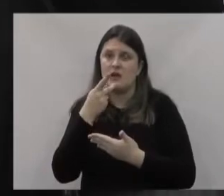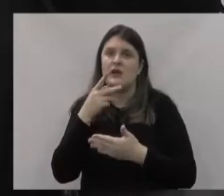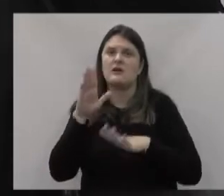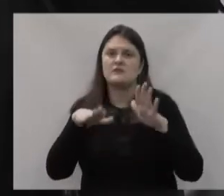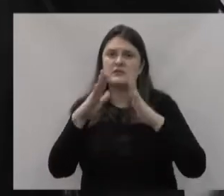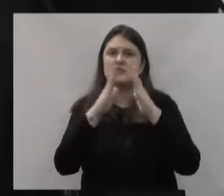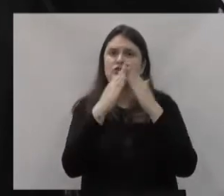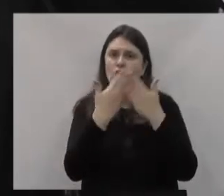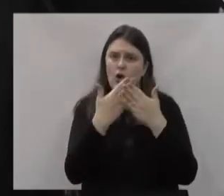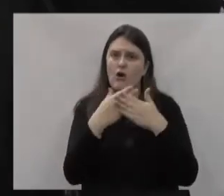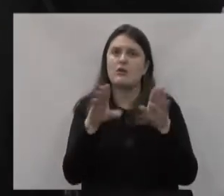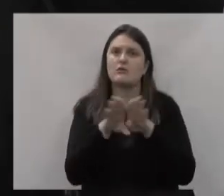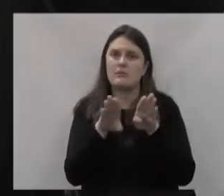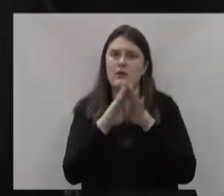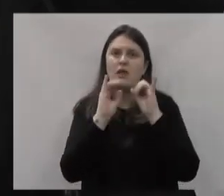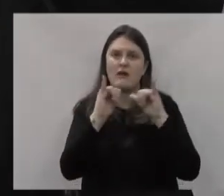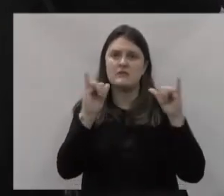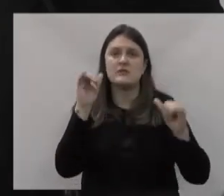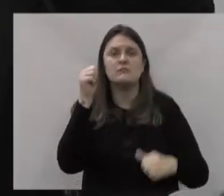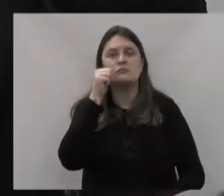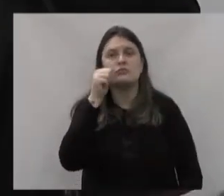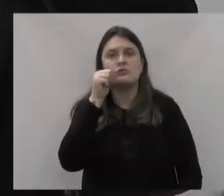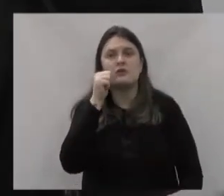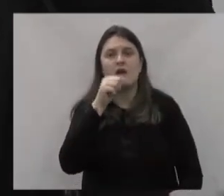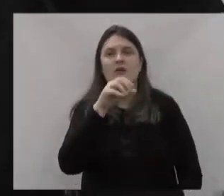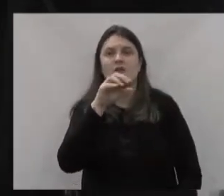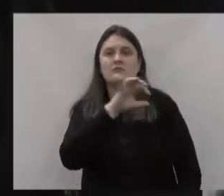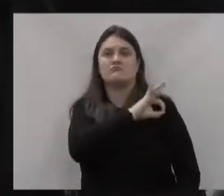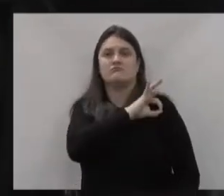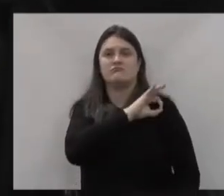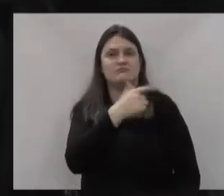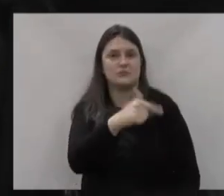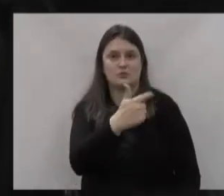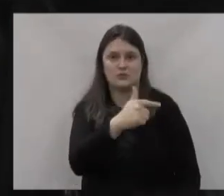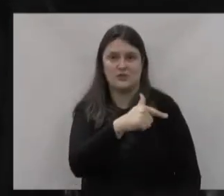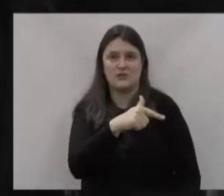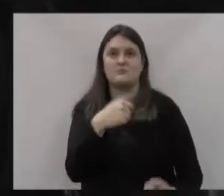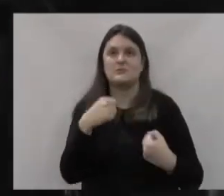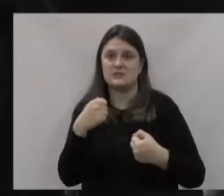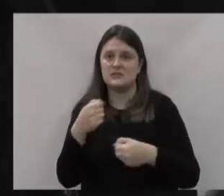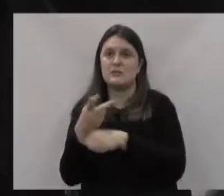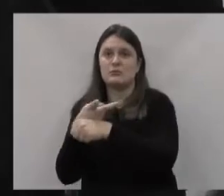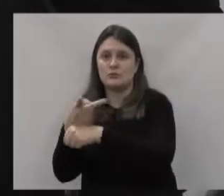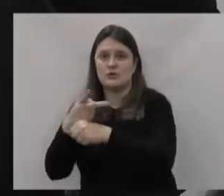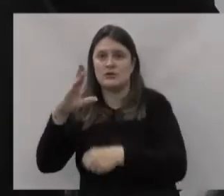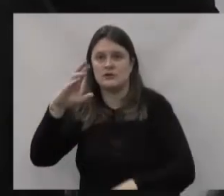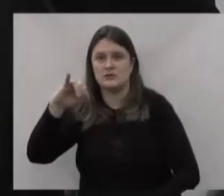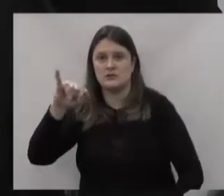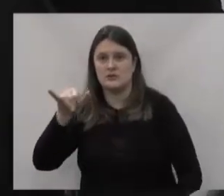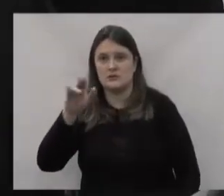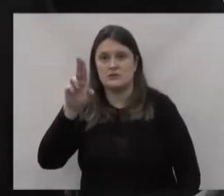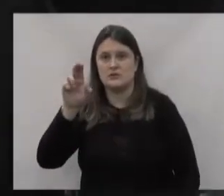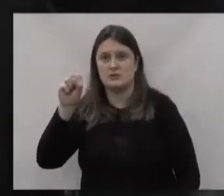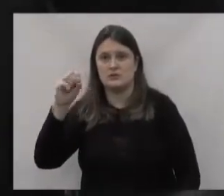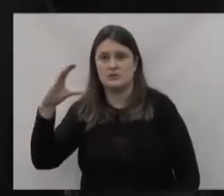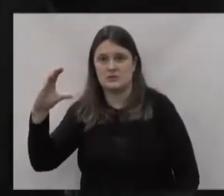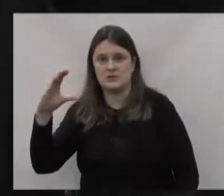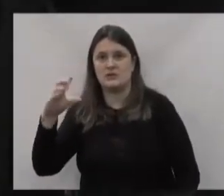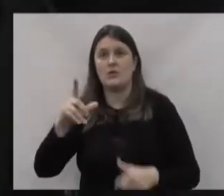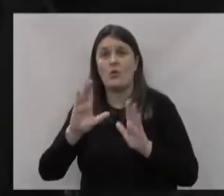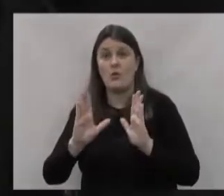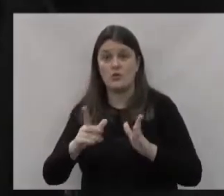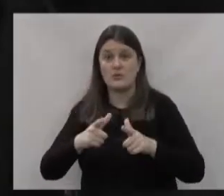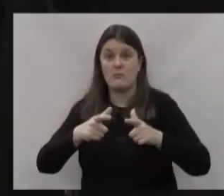nas escolas, né, como a gente está sendo delegada na Delegacia da Mulher, a gente sempre indica que procurem o Sejusc. Não, hoje, a maioria